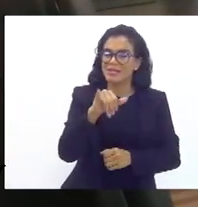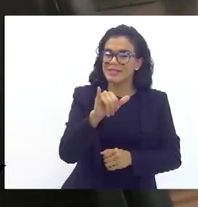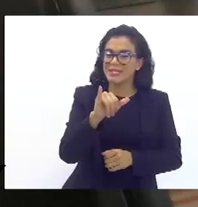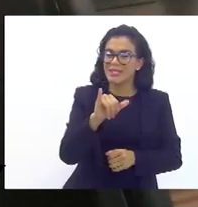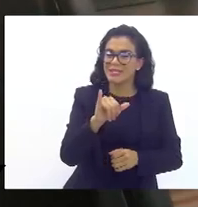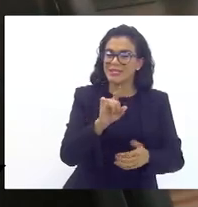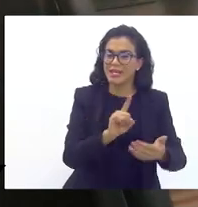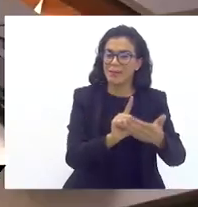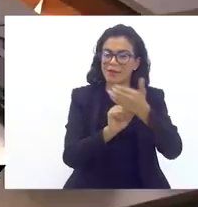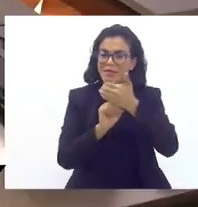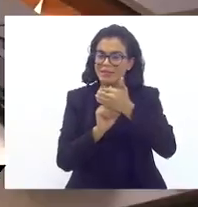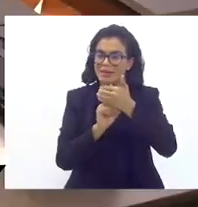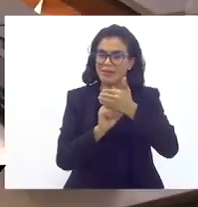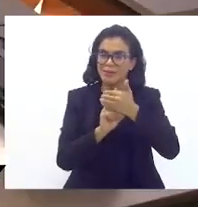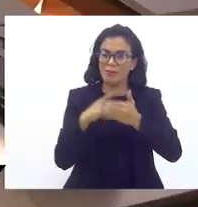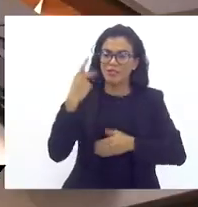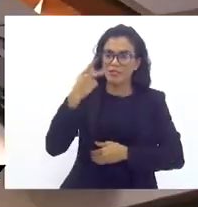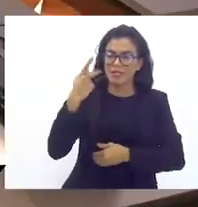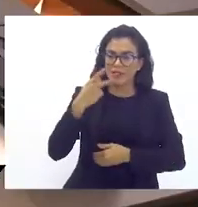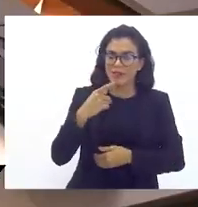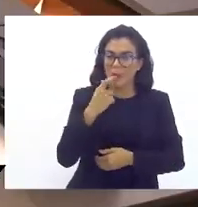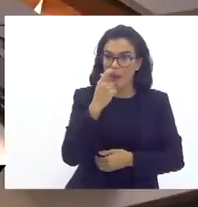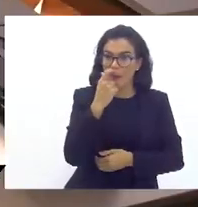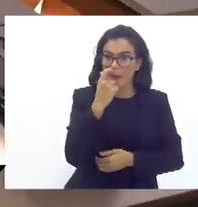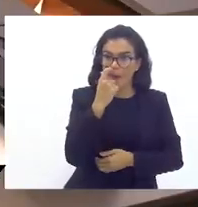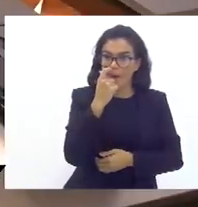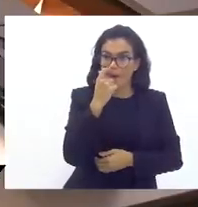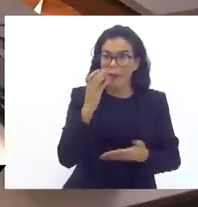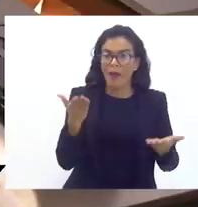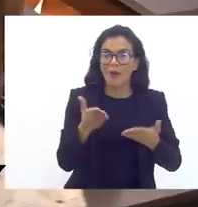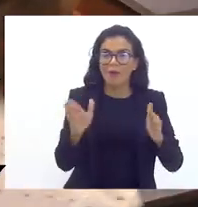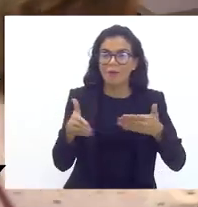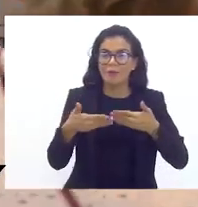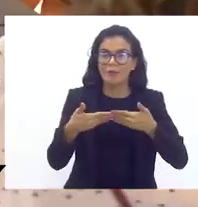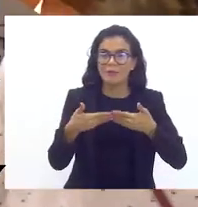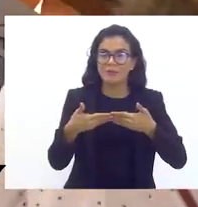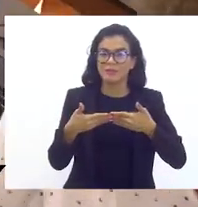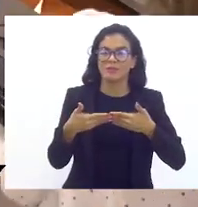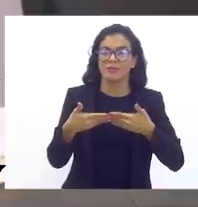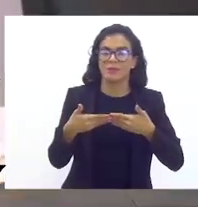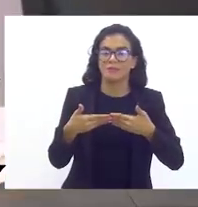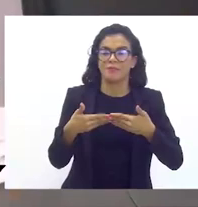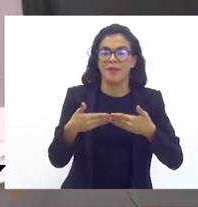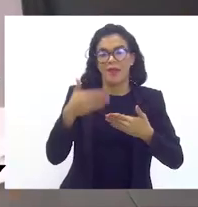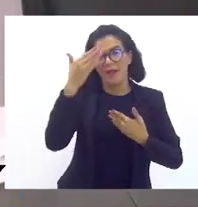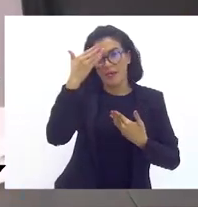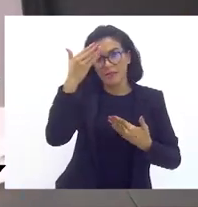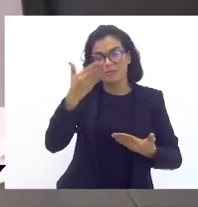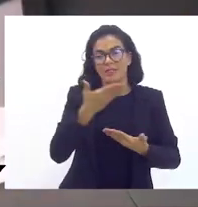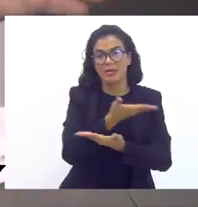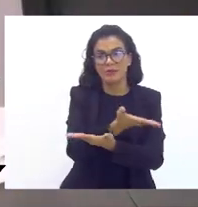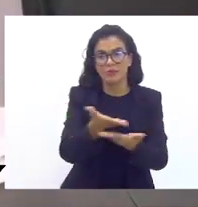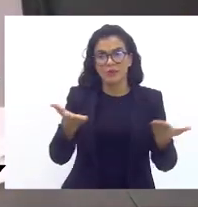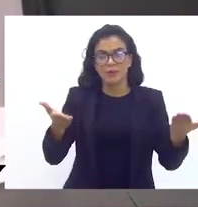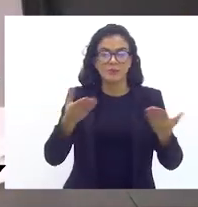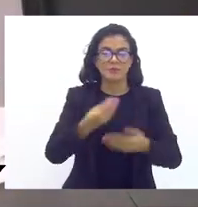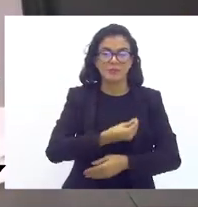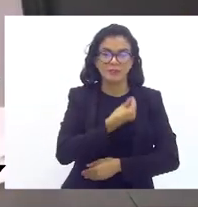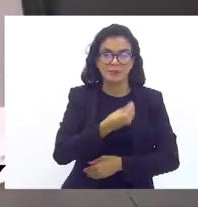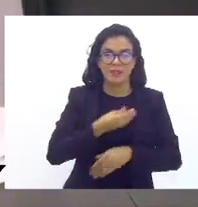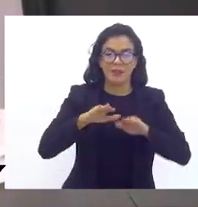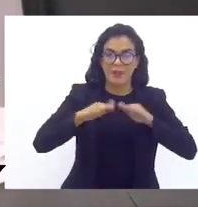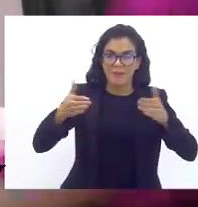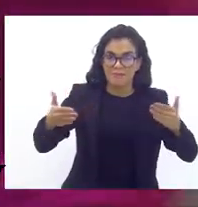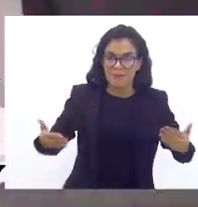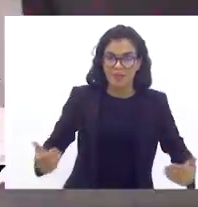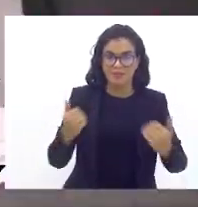Muito obrigado muito obrigado então agora para encerrar queria Então agradecer a todos que participaram da mesa